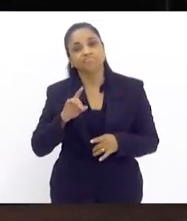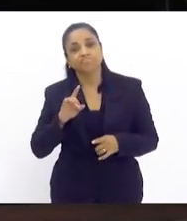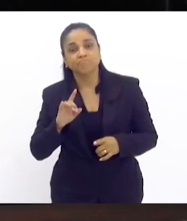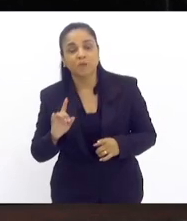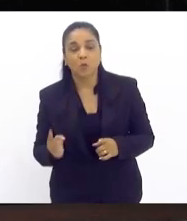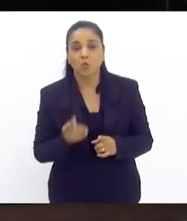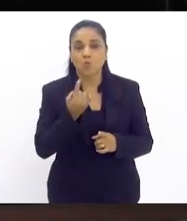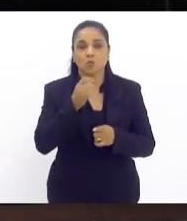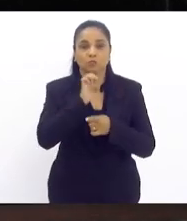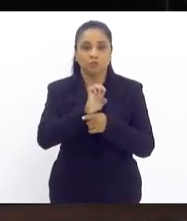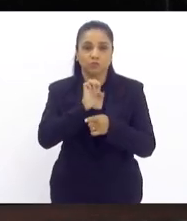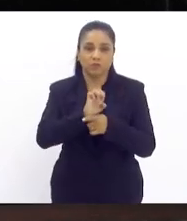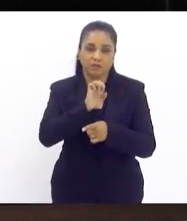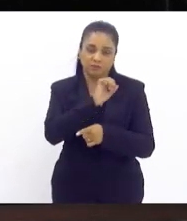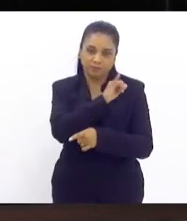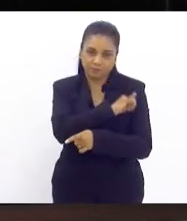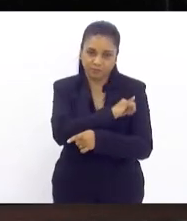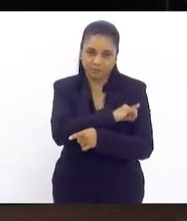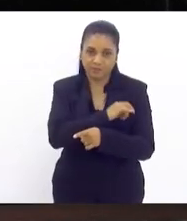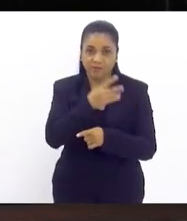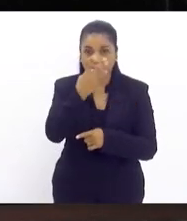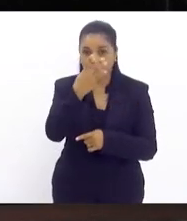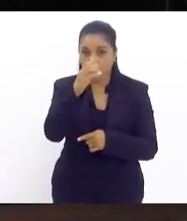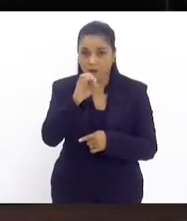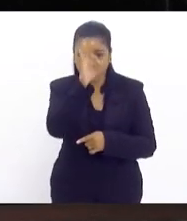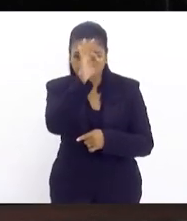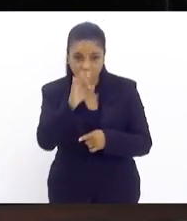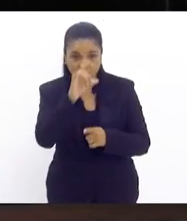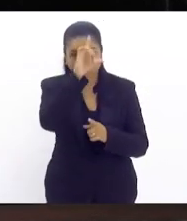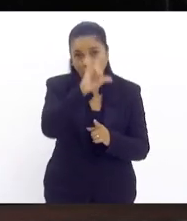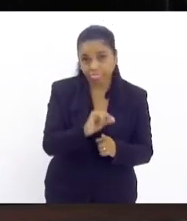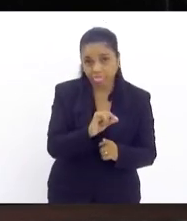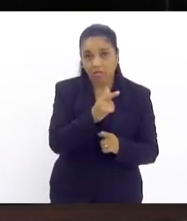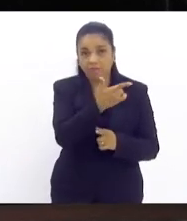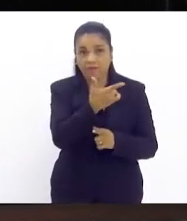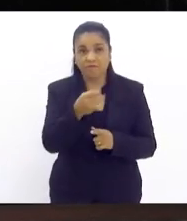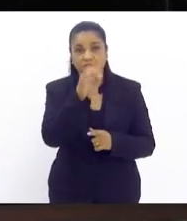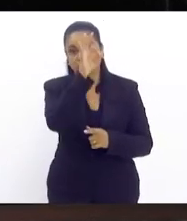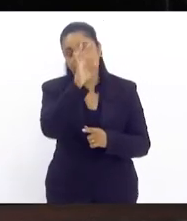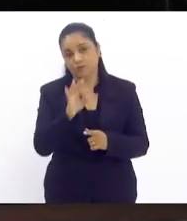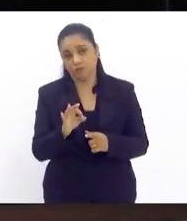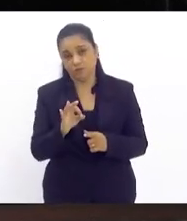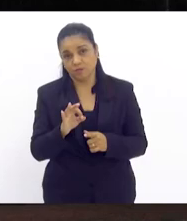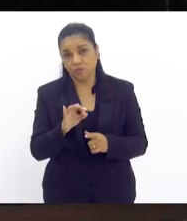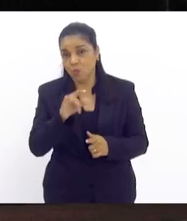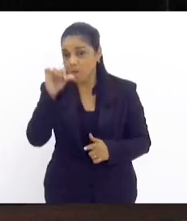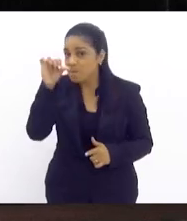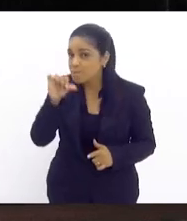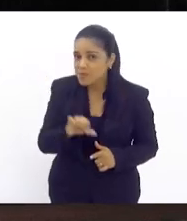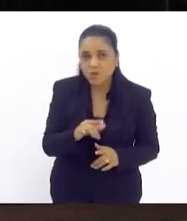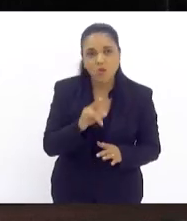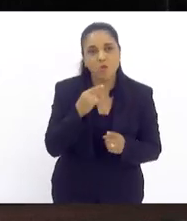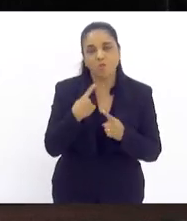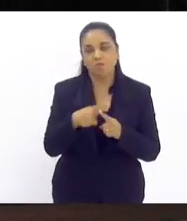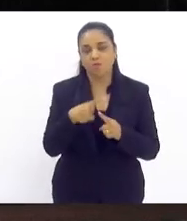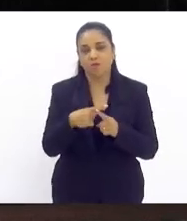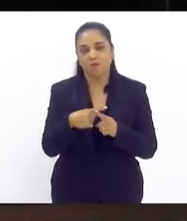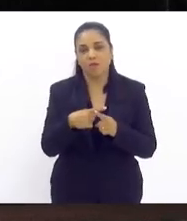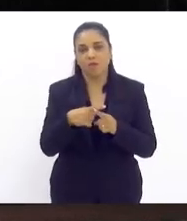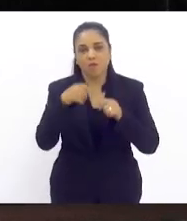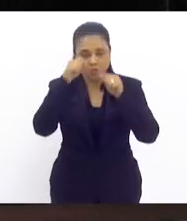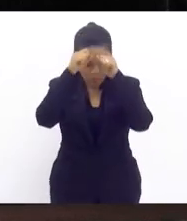de 40% para 20%. A situação não é mais tenebrosa, porque há no Supremo Tribunal